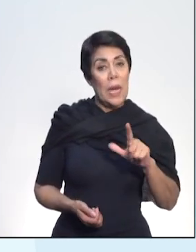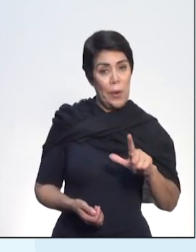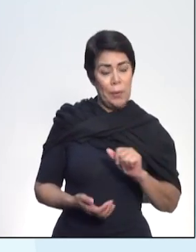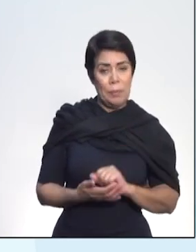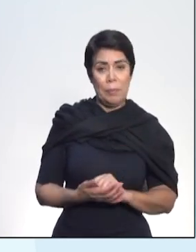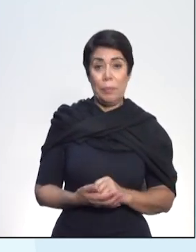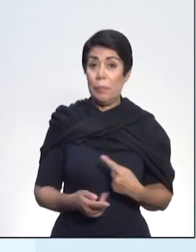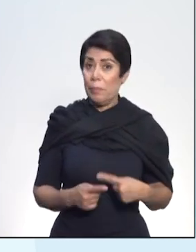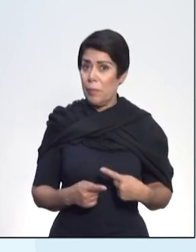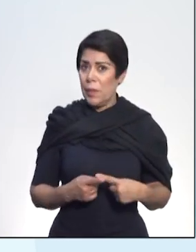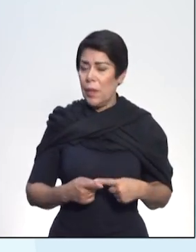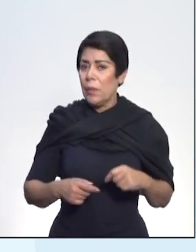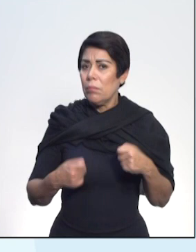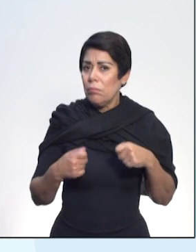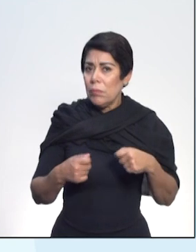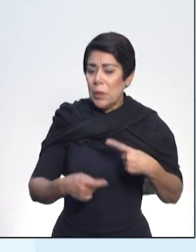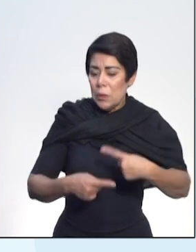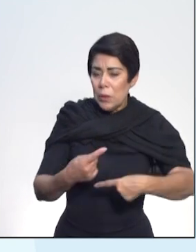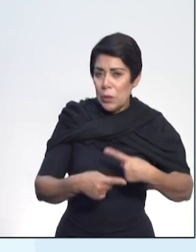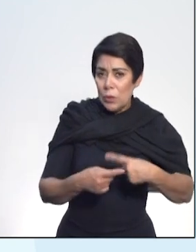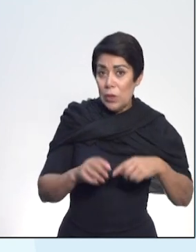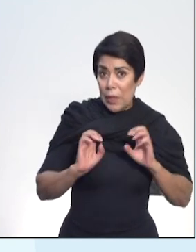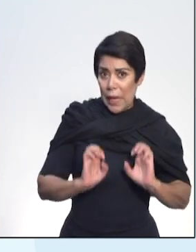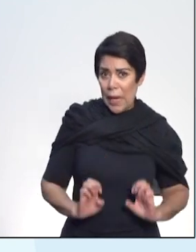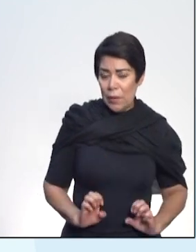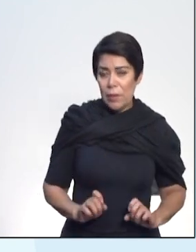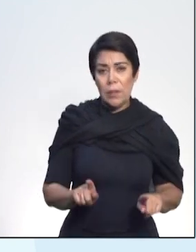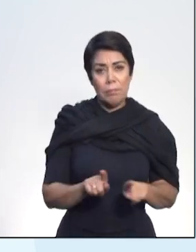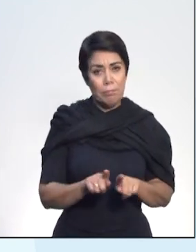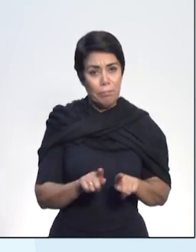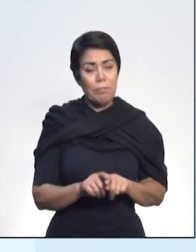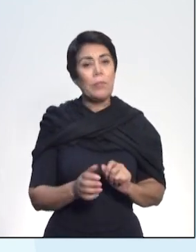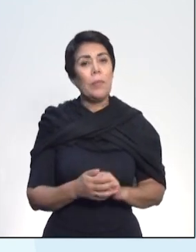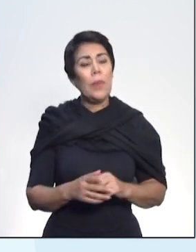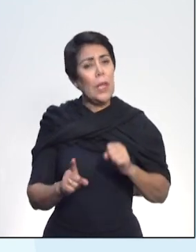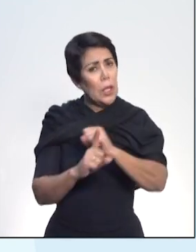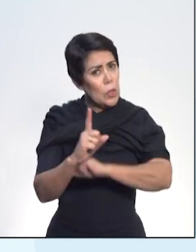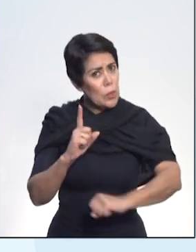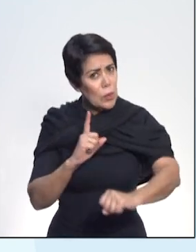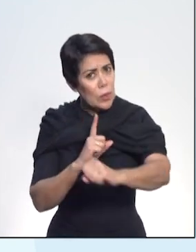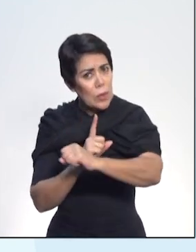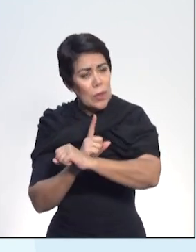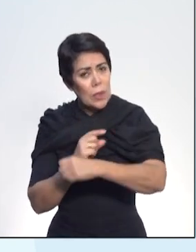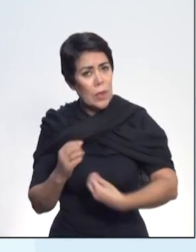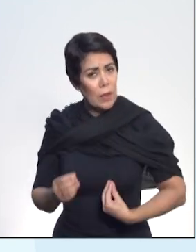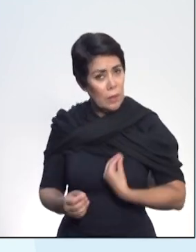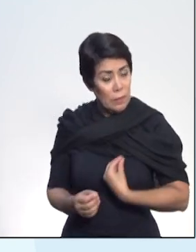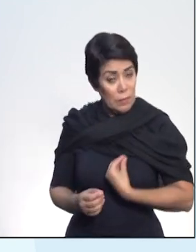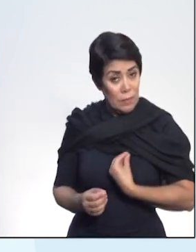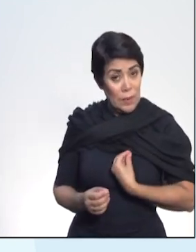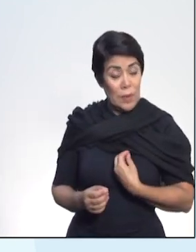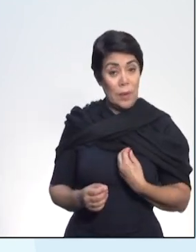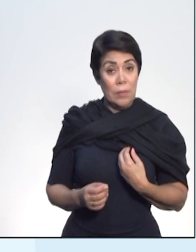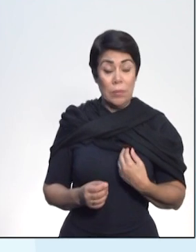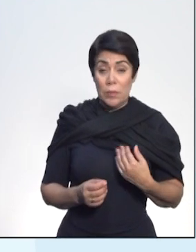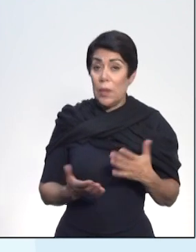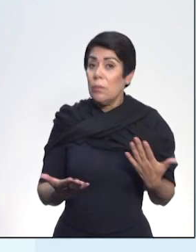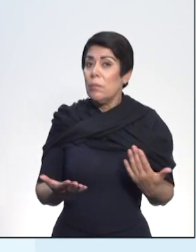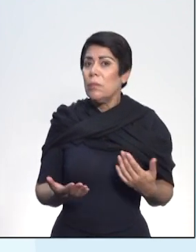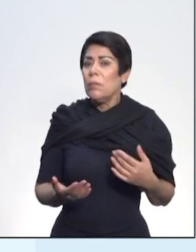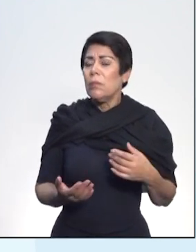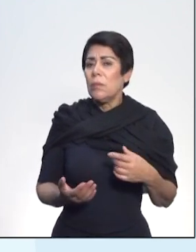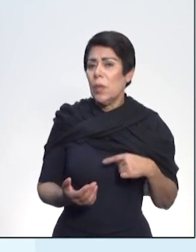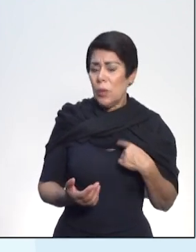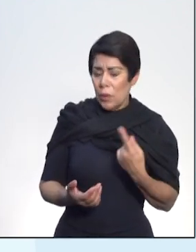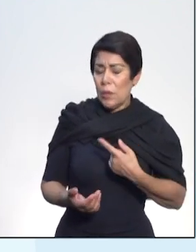valor, a gente entra no campo da ética e da moral, e da sociedade, porque a partir do momento que a gente se propõe a